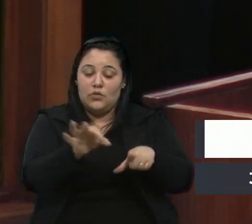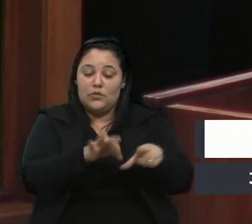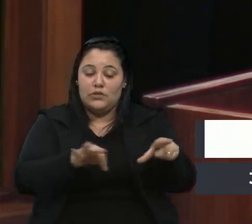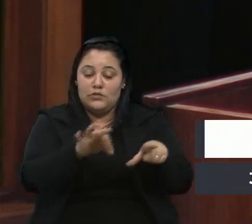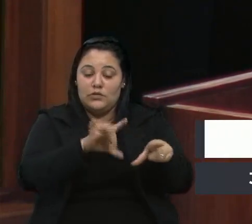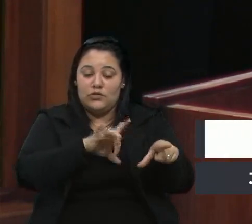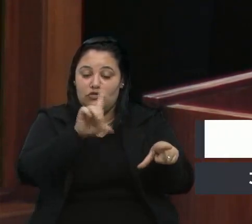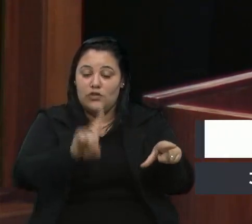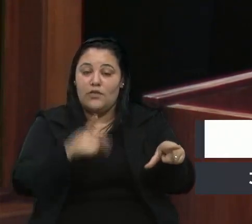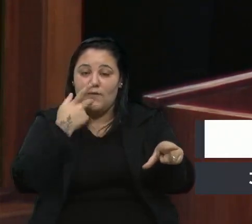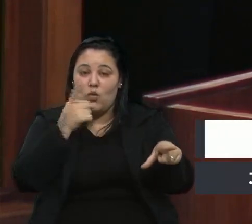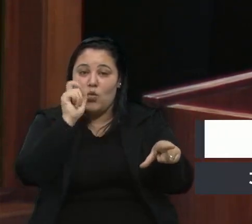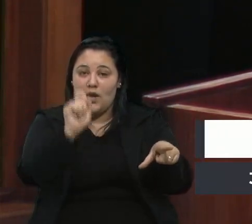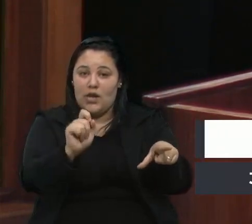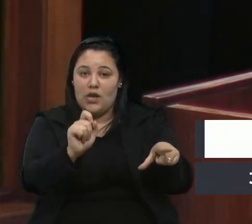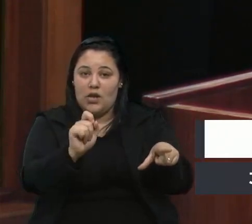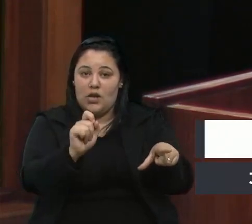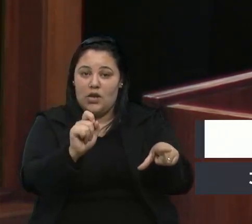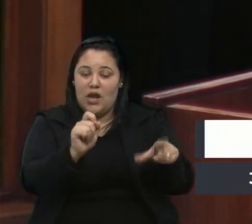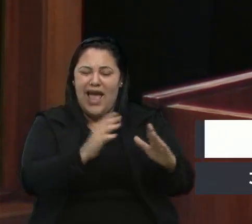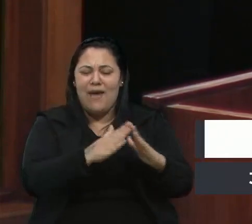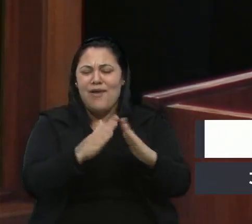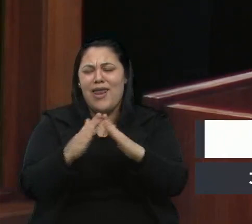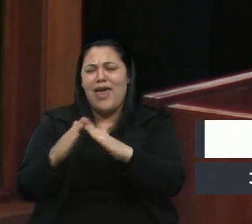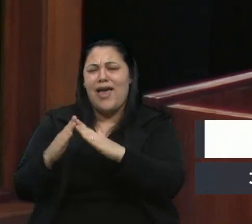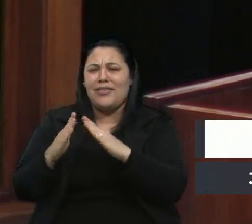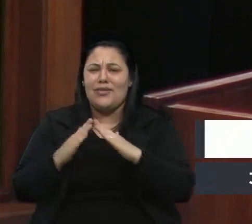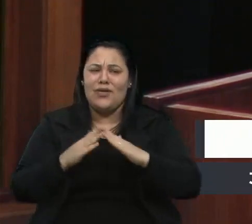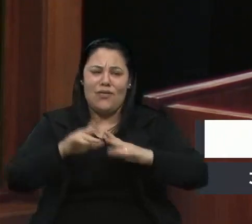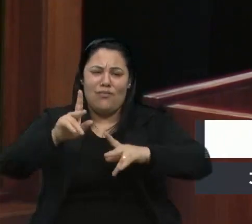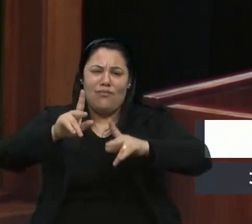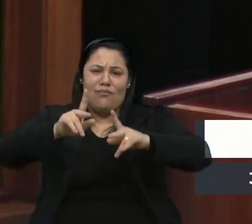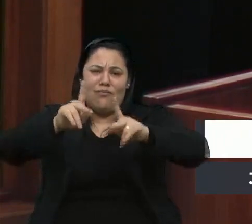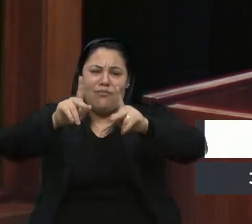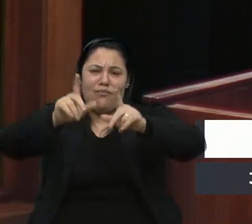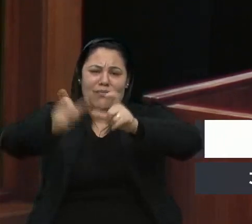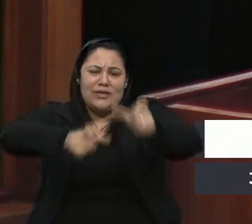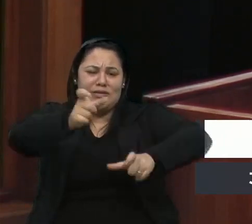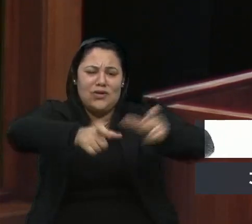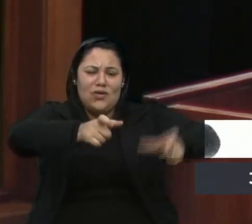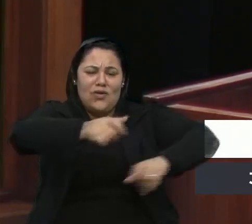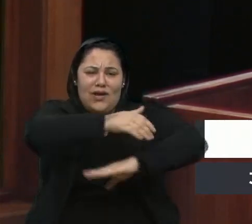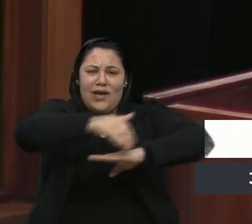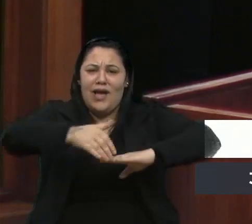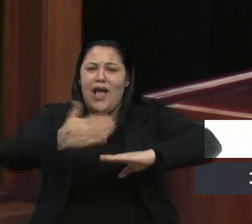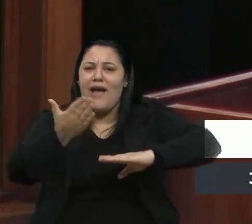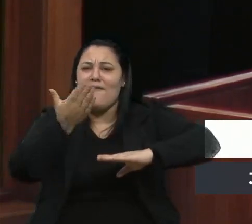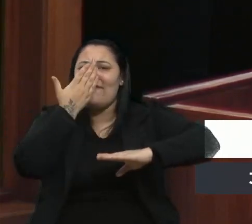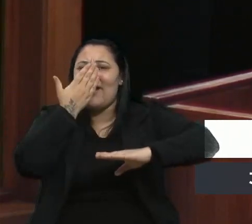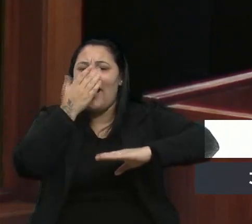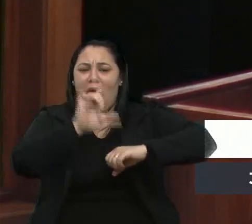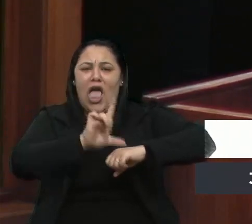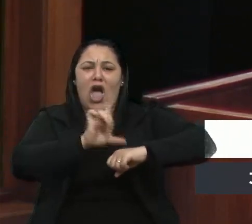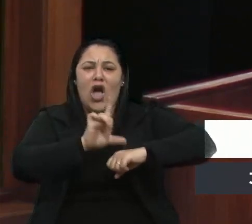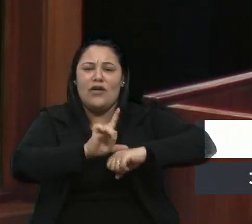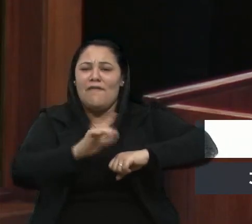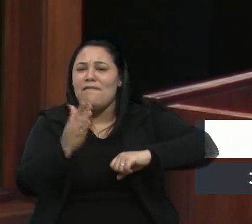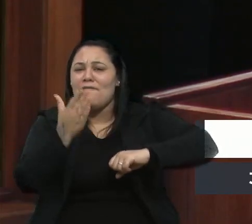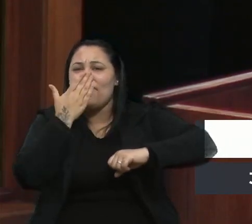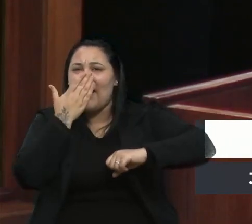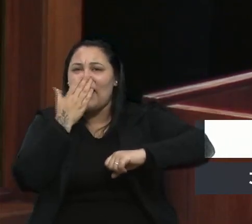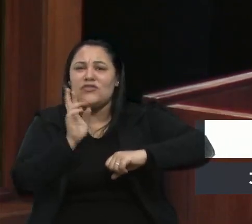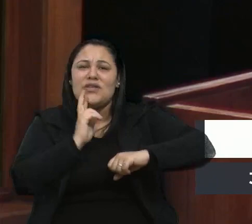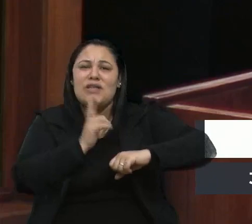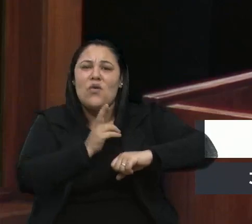que os moradores de rua ficam na frente da porta do estabelecimento, ficam na frente da porta do